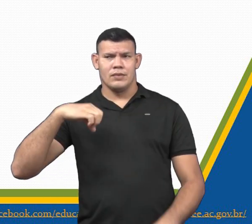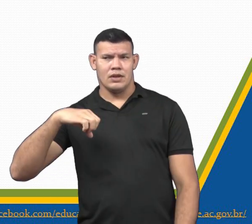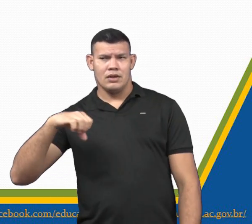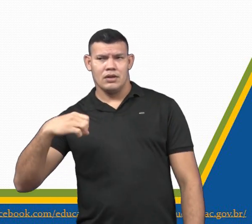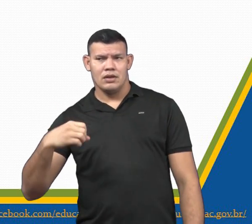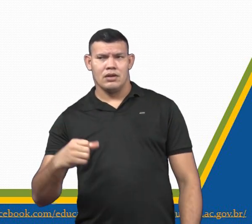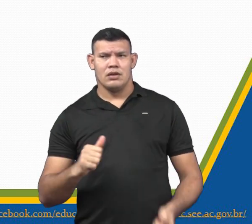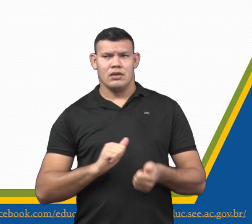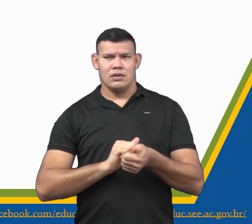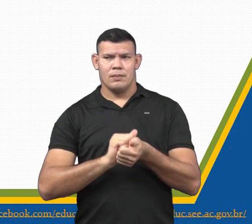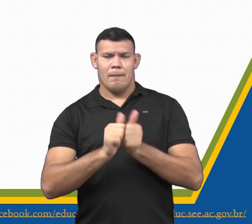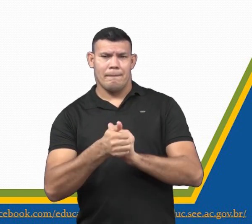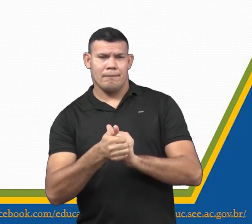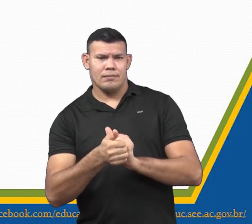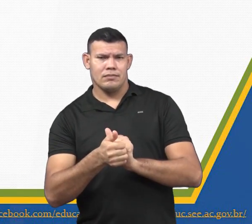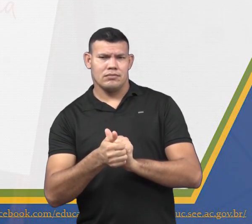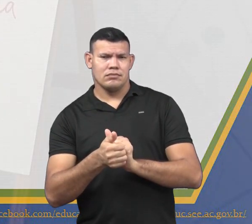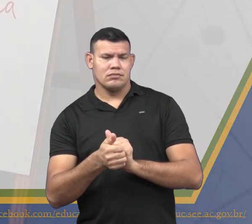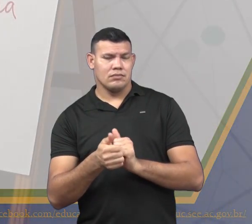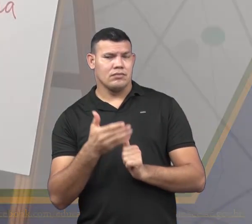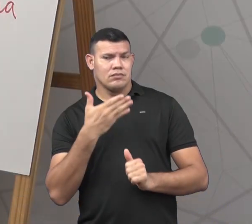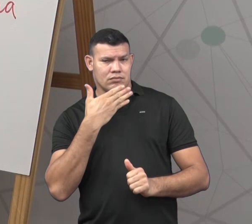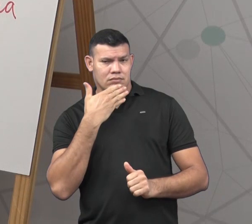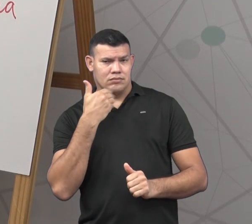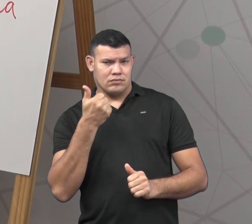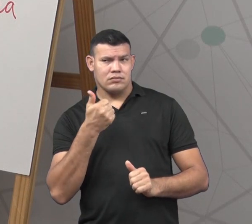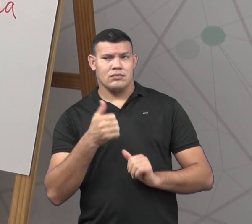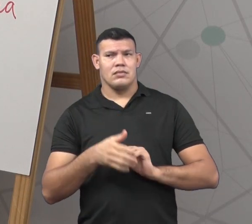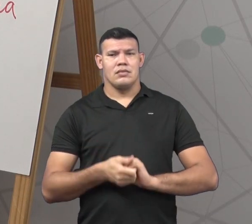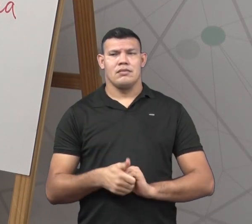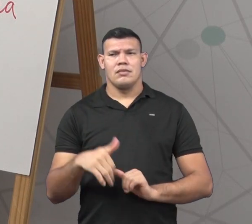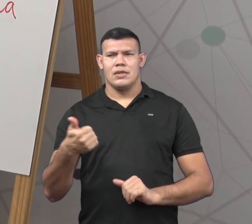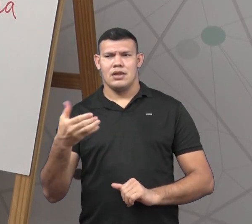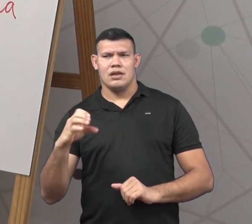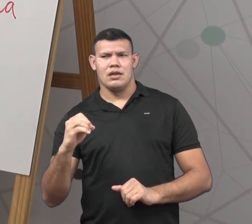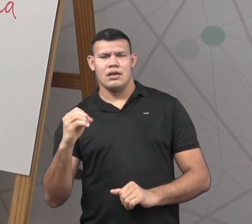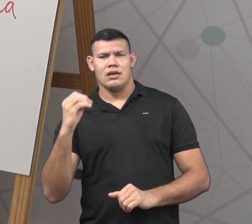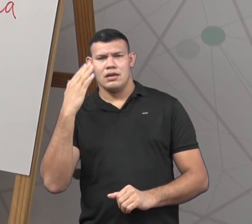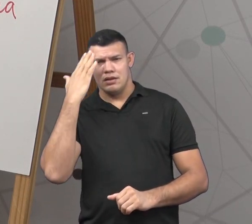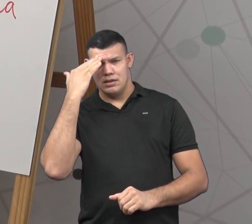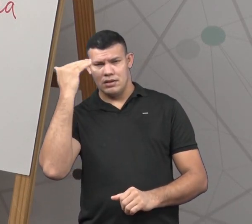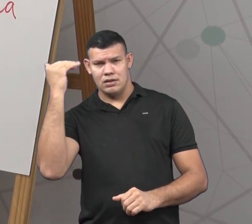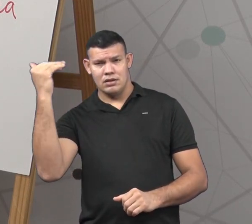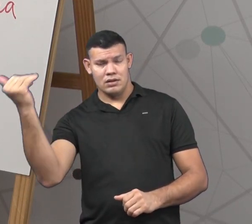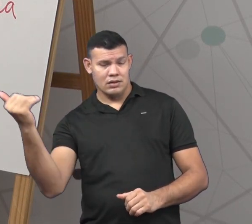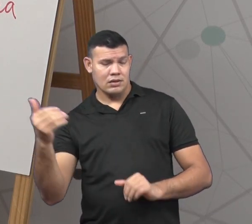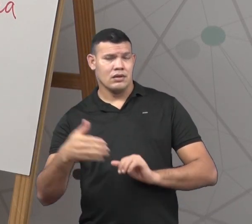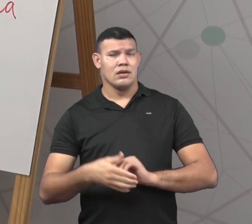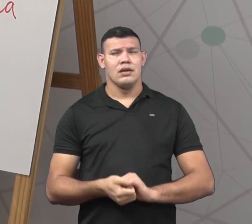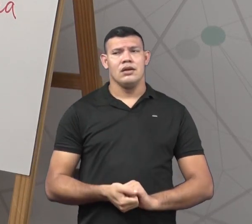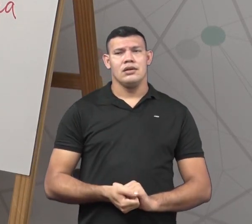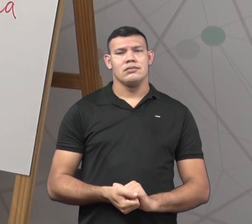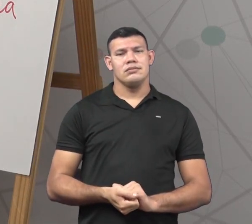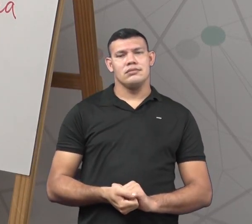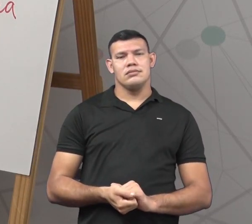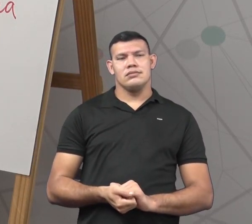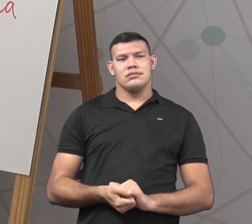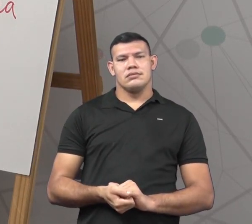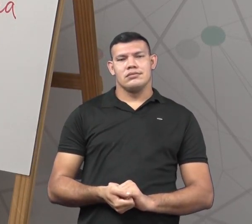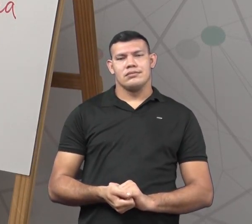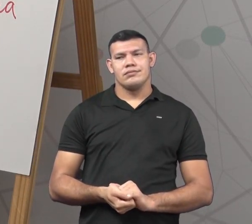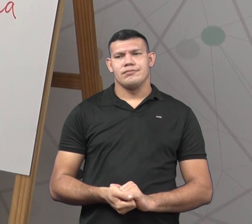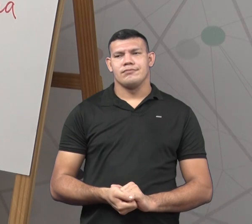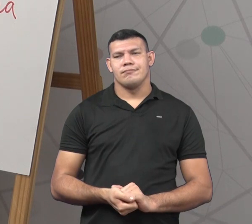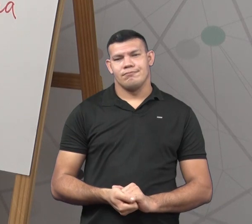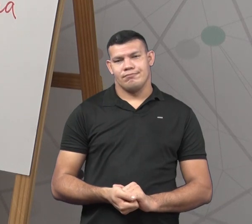sonhos para o futuro. Olha só quantas informações nós vamos ver na nossa linha do tempo, né? Eu vou dar um exemplo para vocês, eu vou usar uma